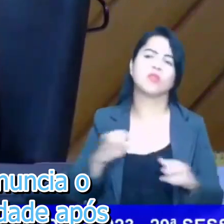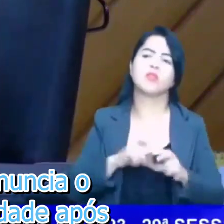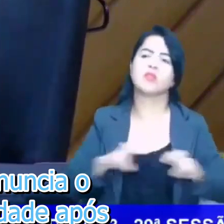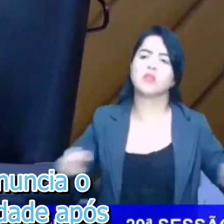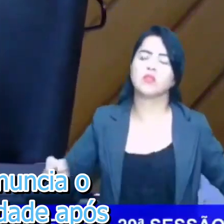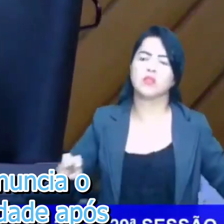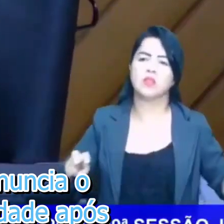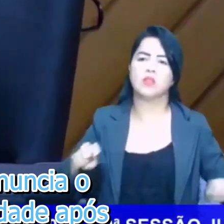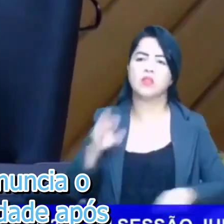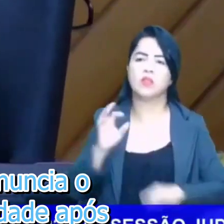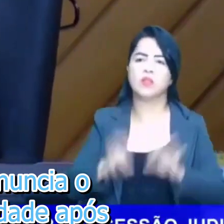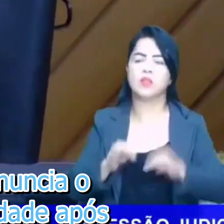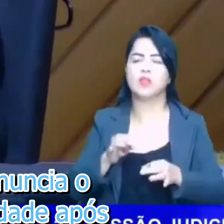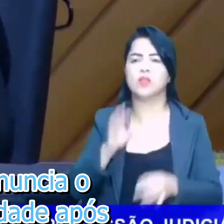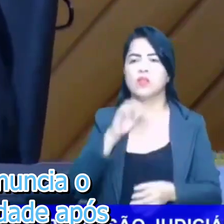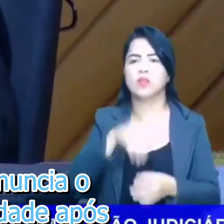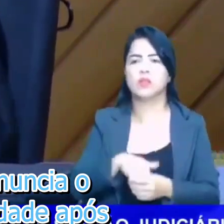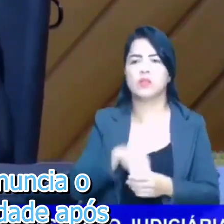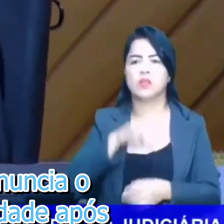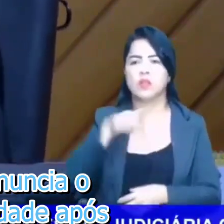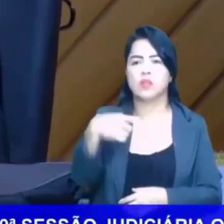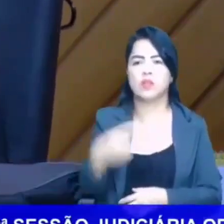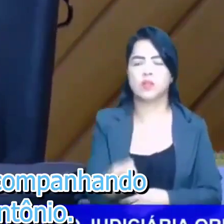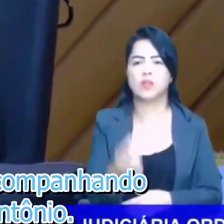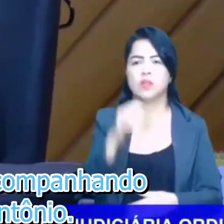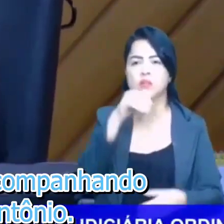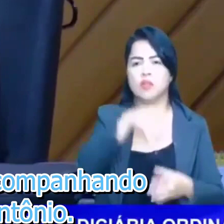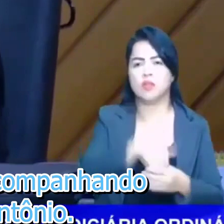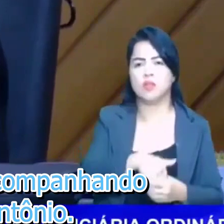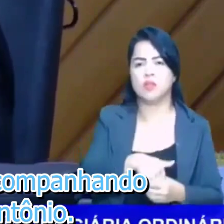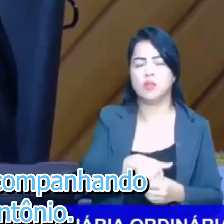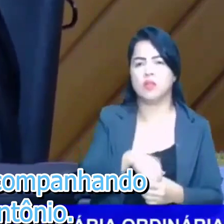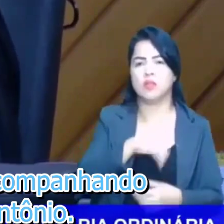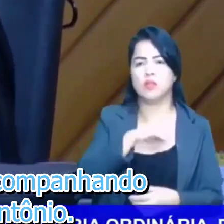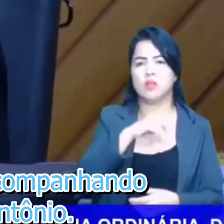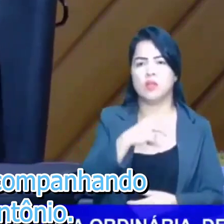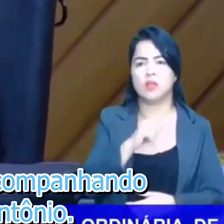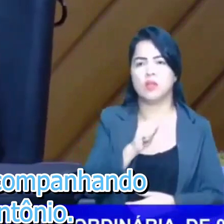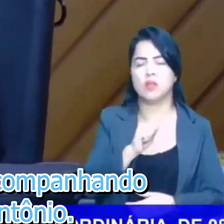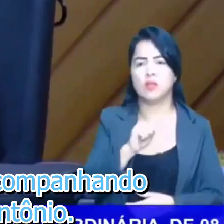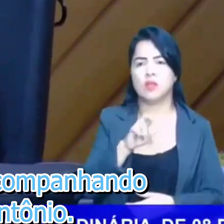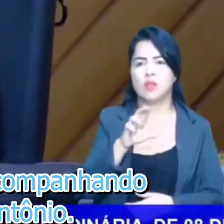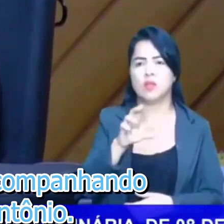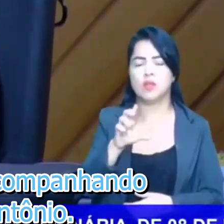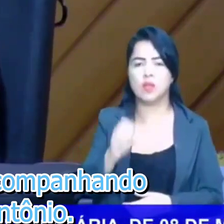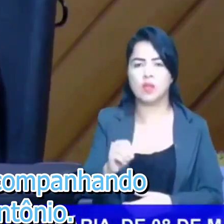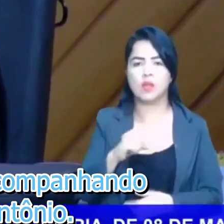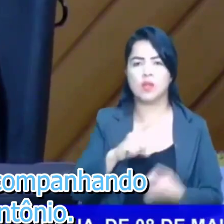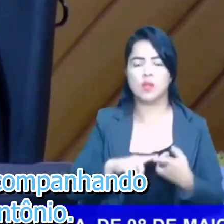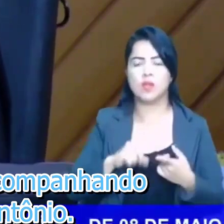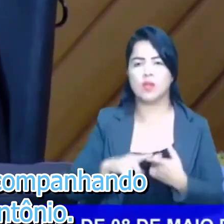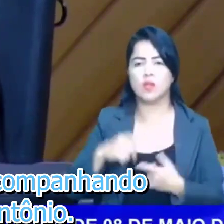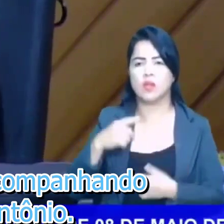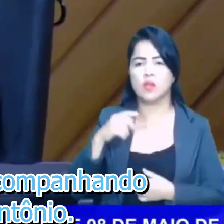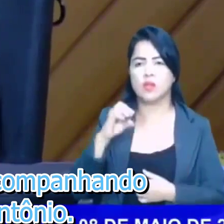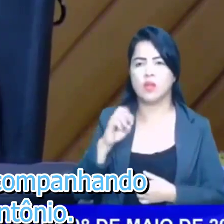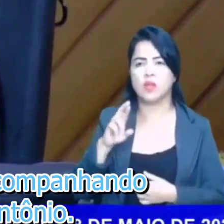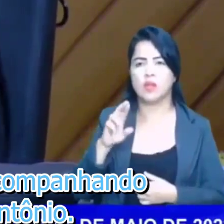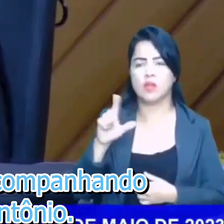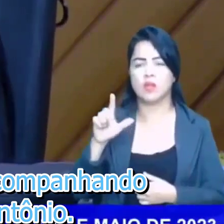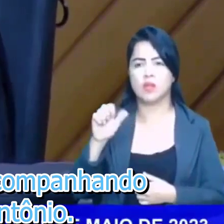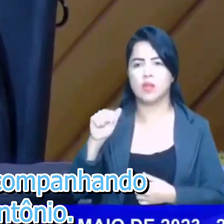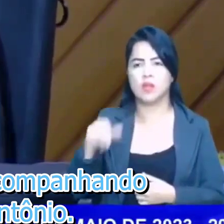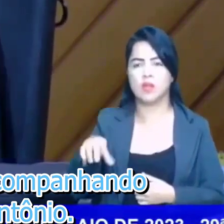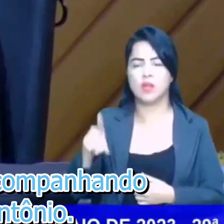Regional Eleitoral, em continuidade, após os votos dos juízes Paulo Madeira e Orlando Vasconcelos, acompanhando a divergência,